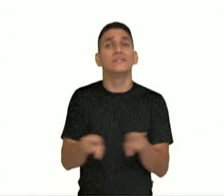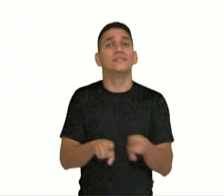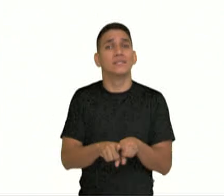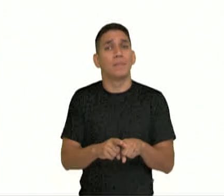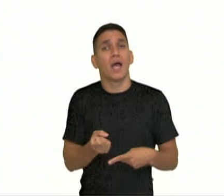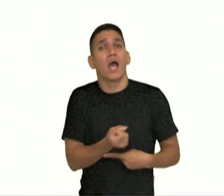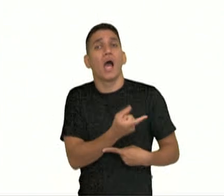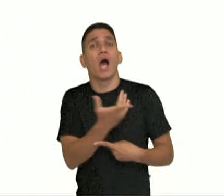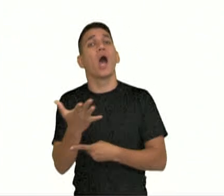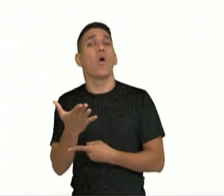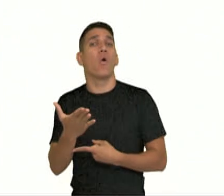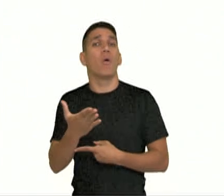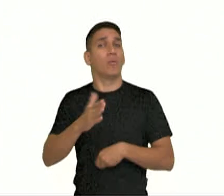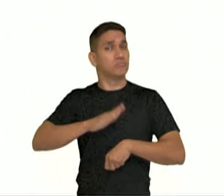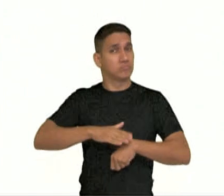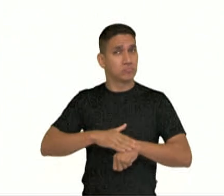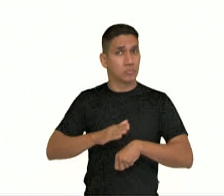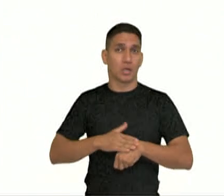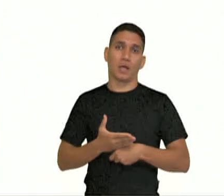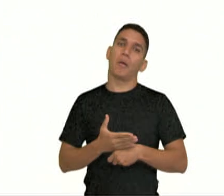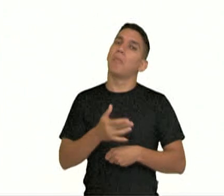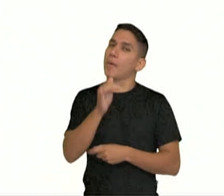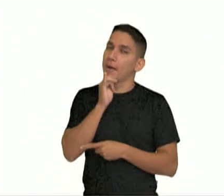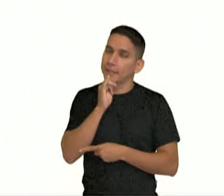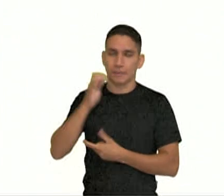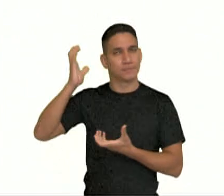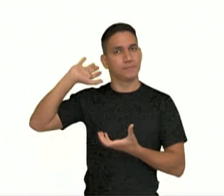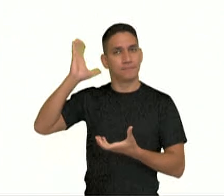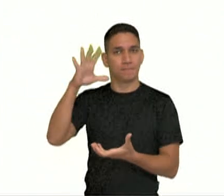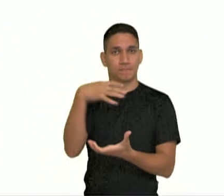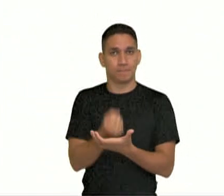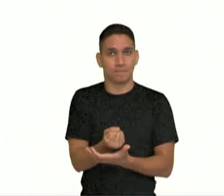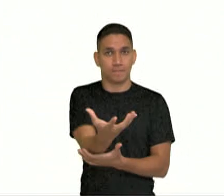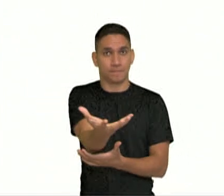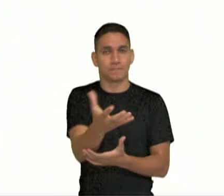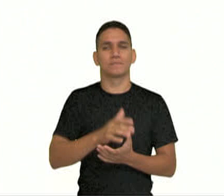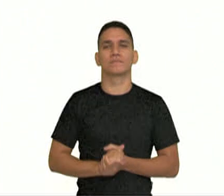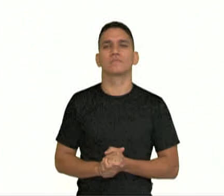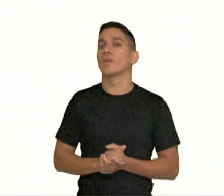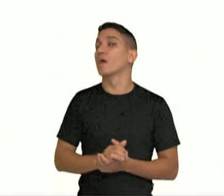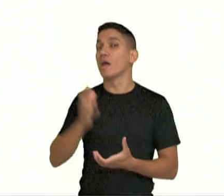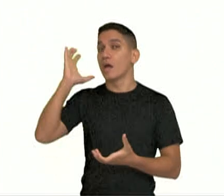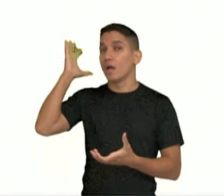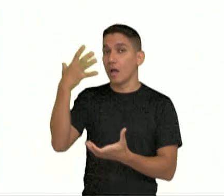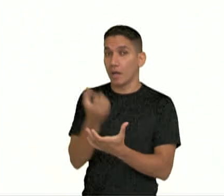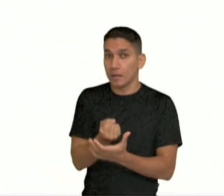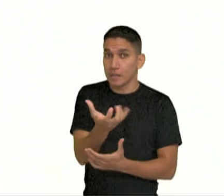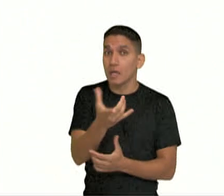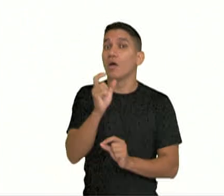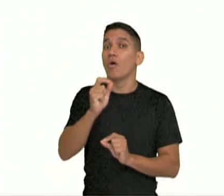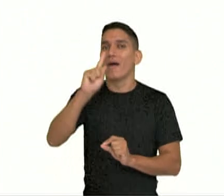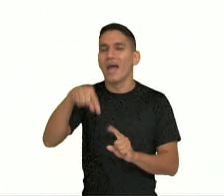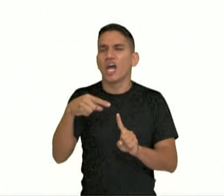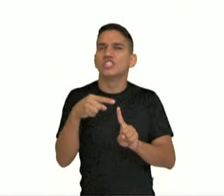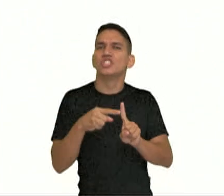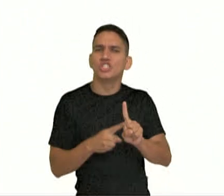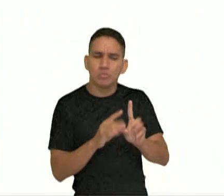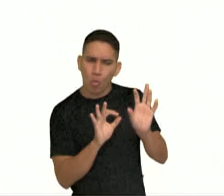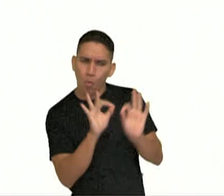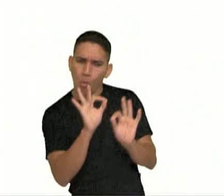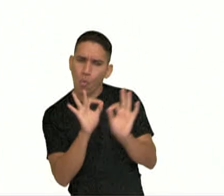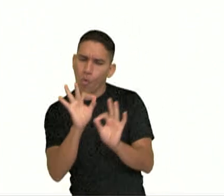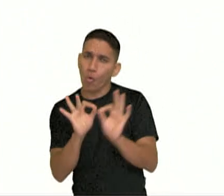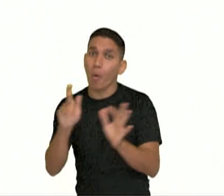programas, como por exemplo, podcasts. O podcast é um tipo de programa de